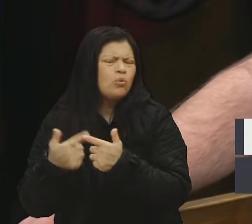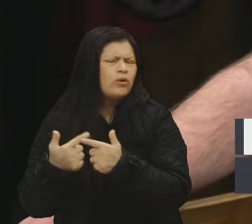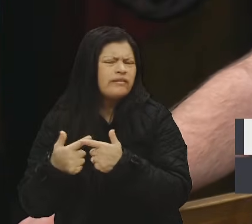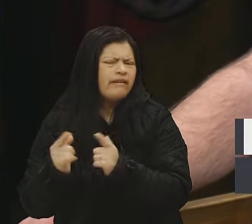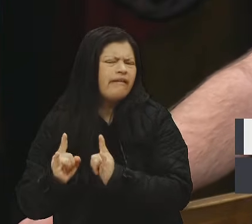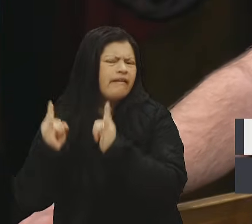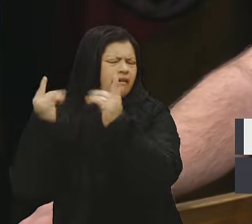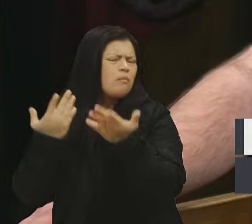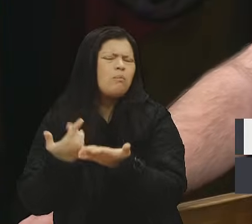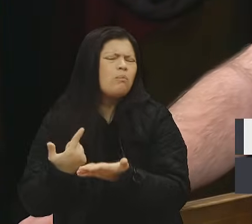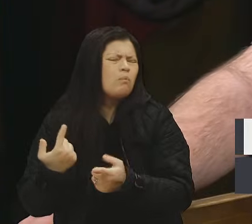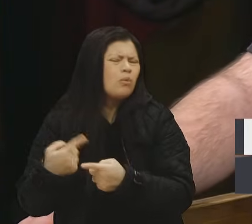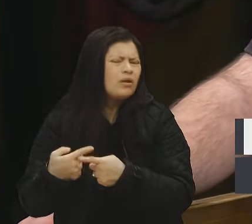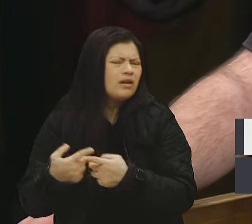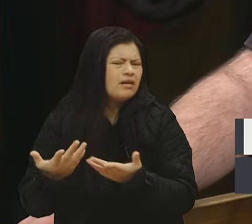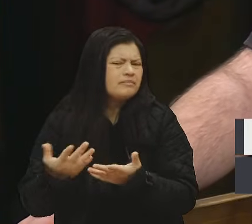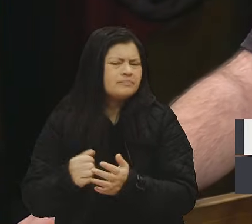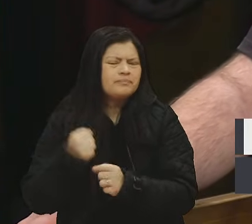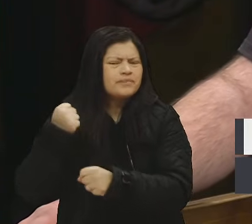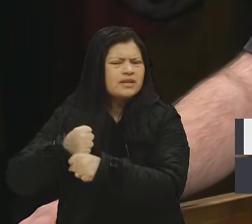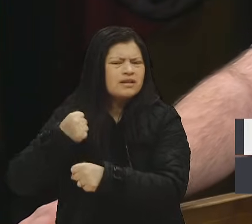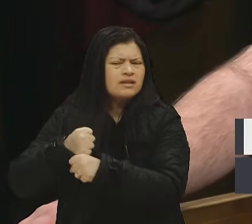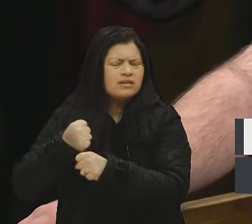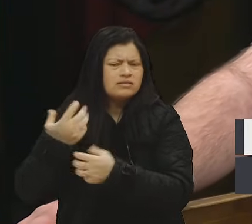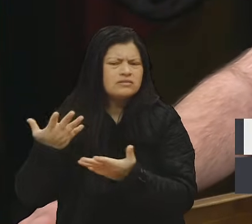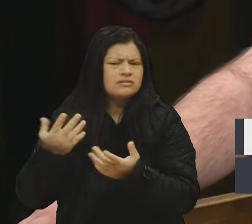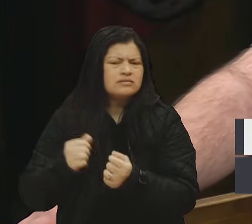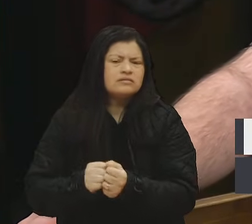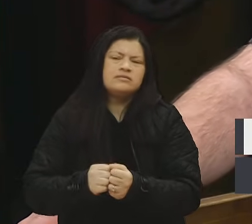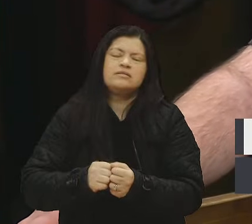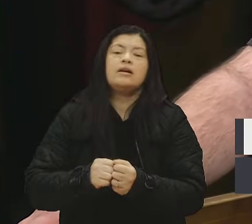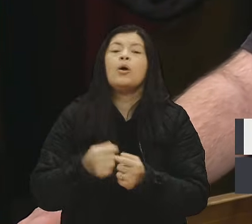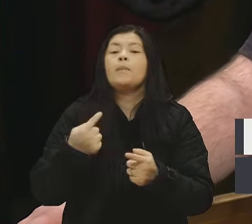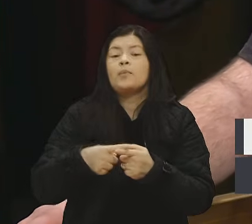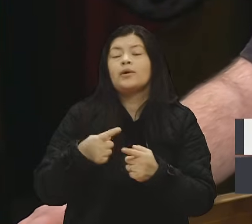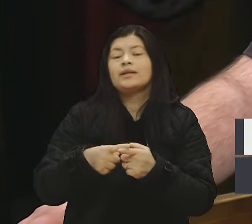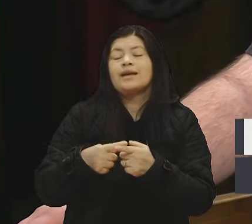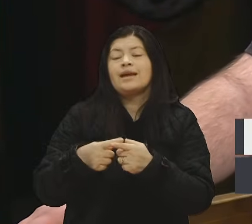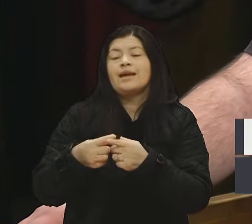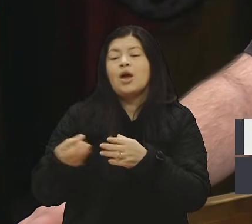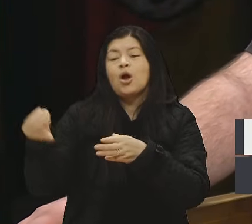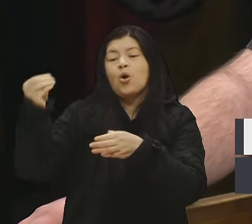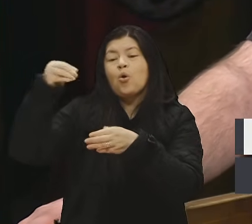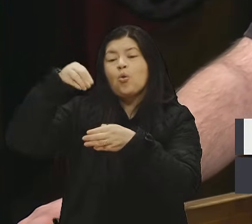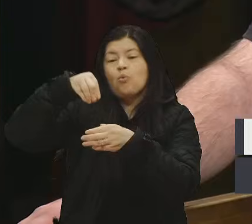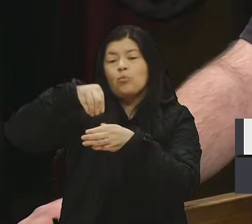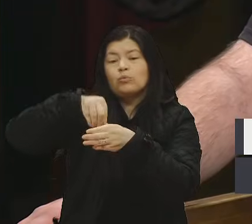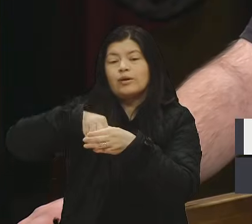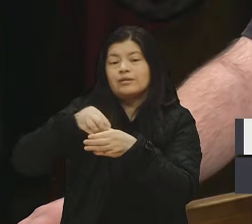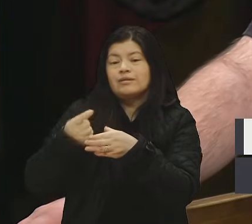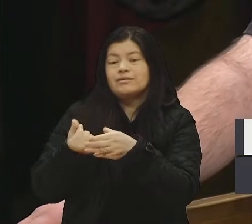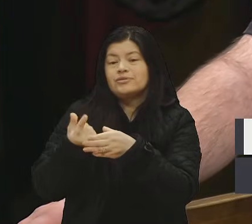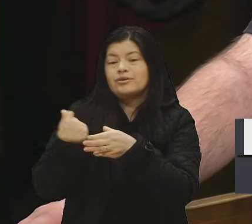estrutural. É que, assim, vai economizar